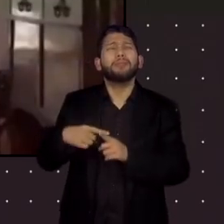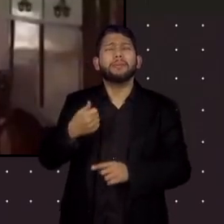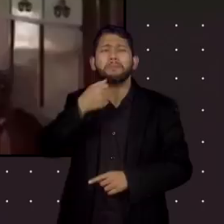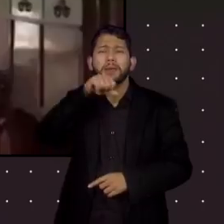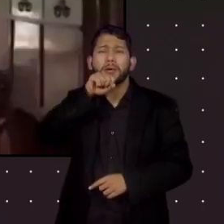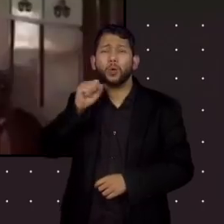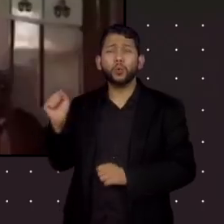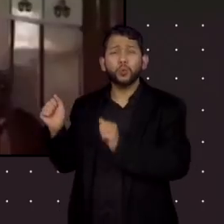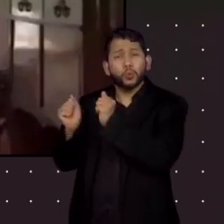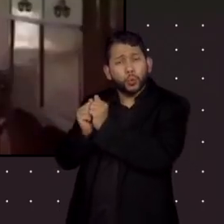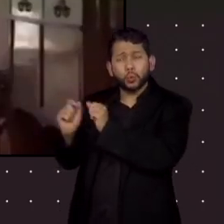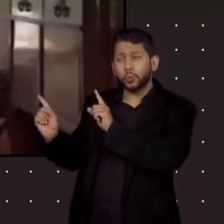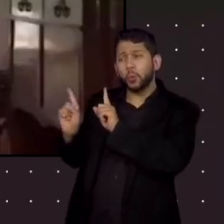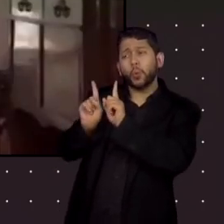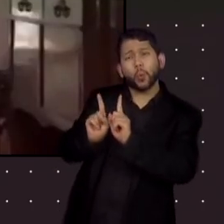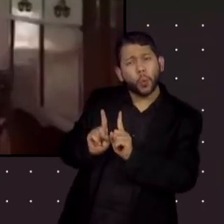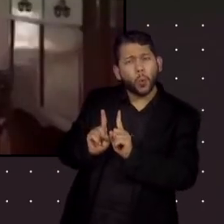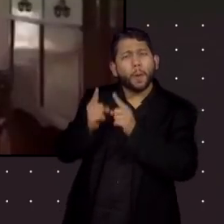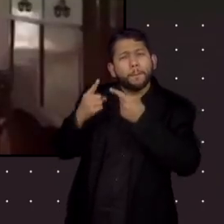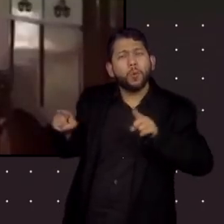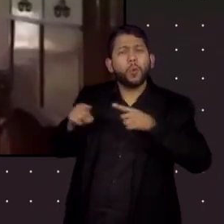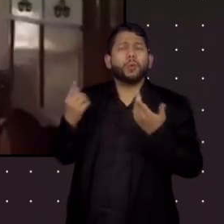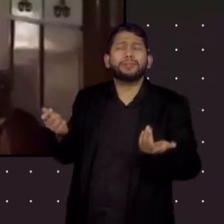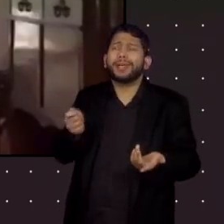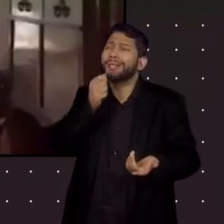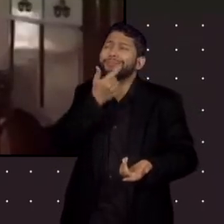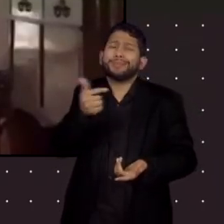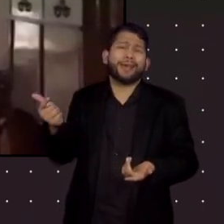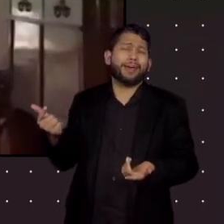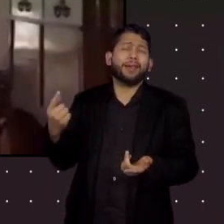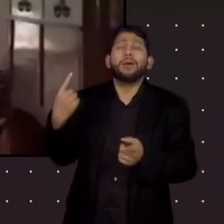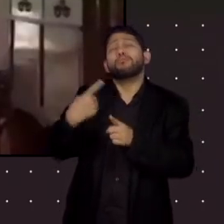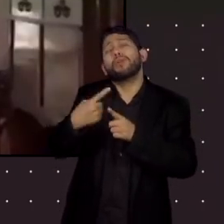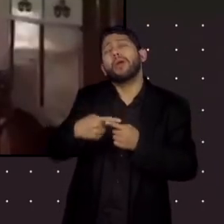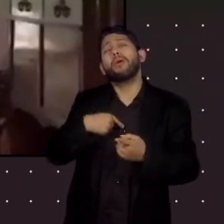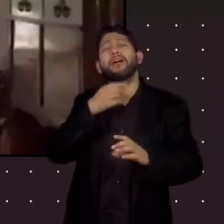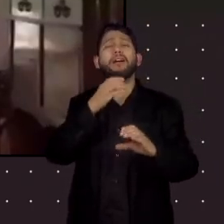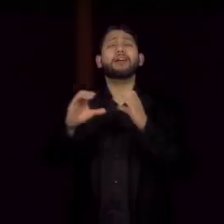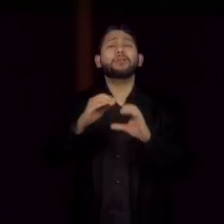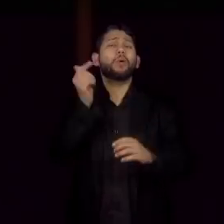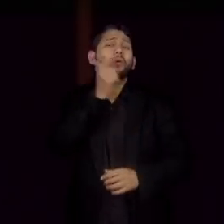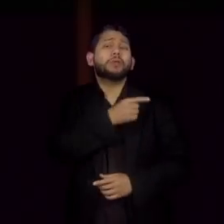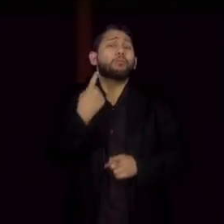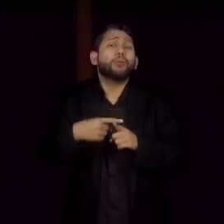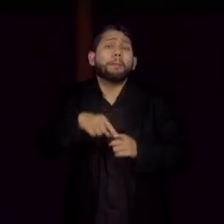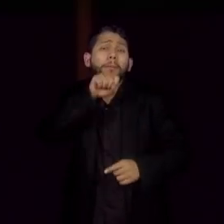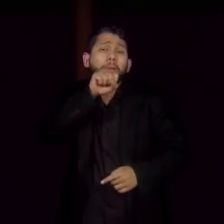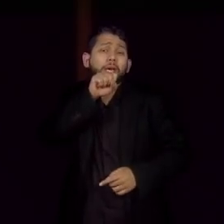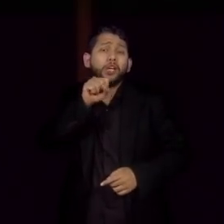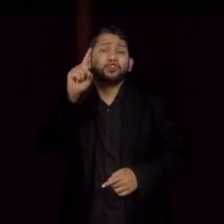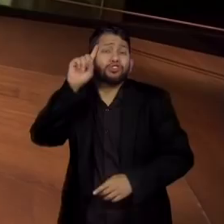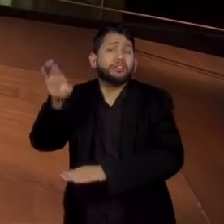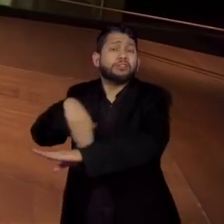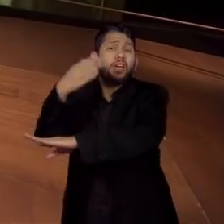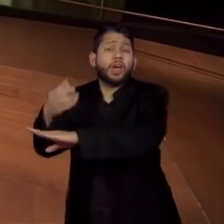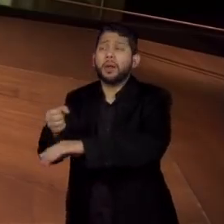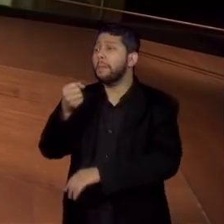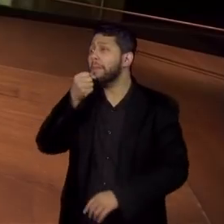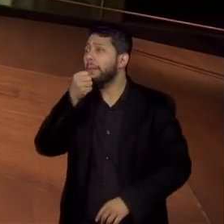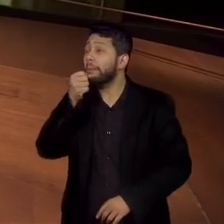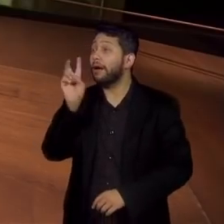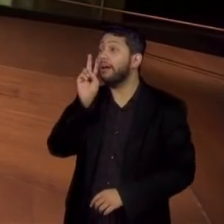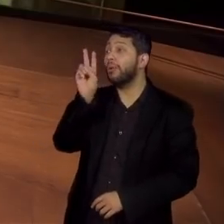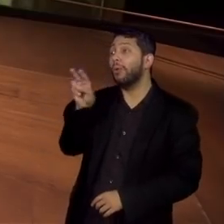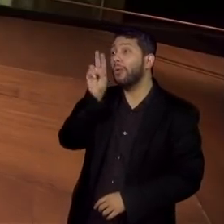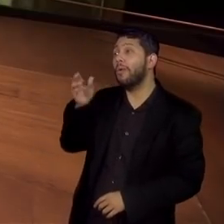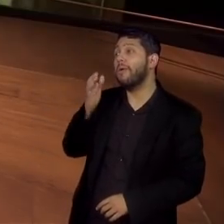feito uma gravação porque ela aprendi a cantar com a minha mãe. Ela cantava o dia inteiro em casa, cantava músicas das